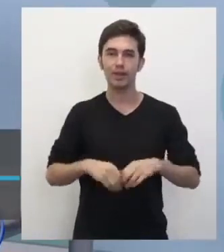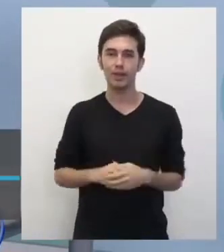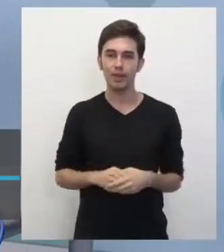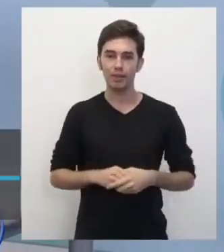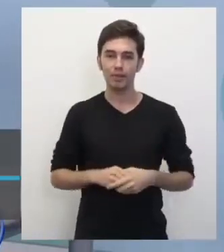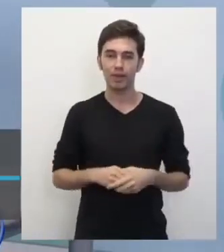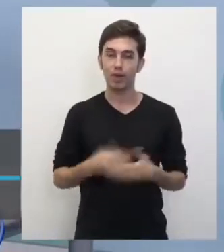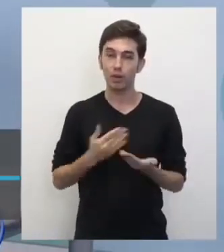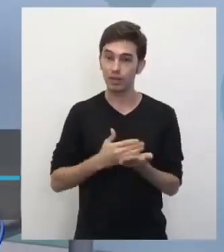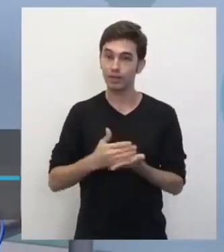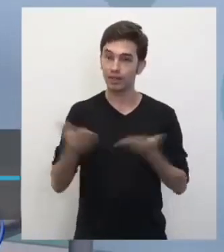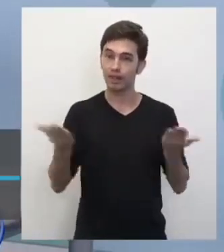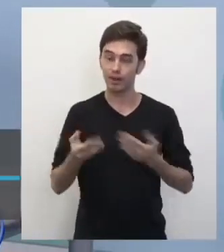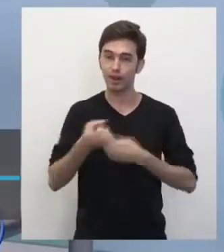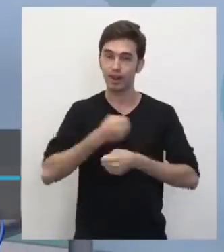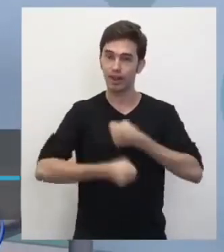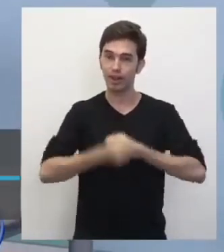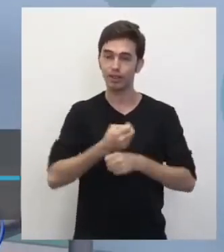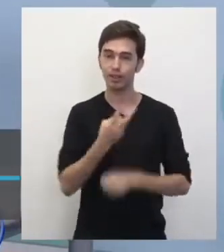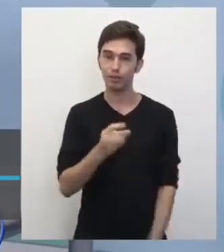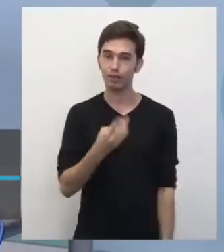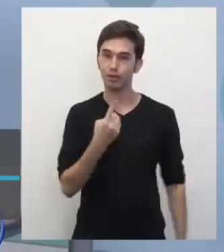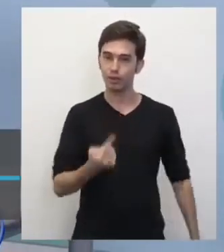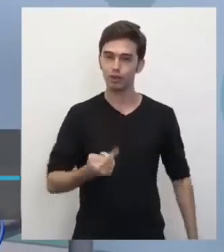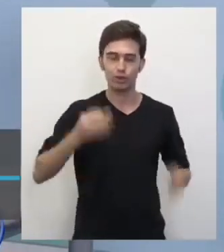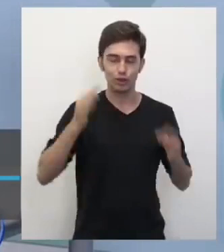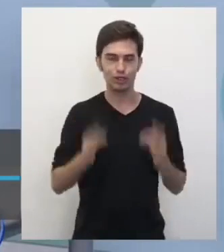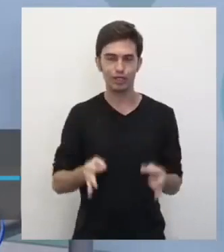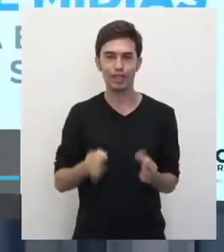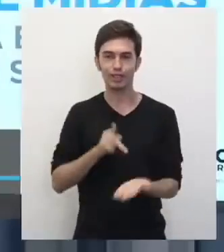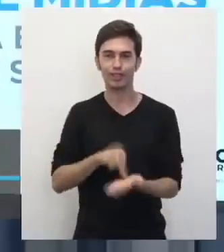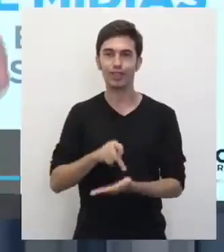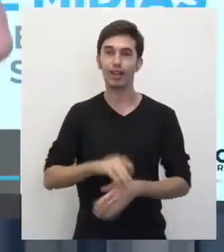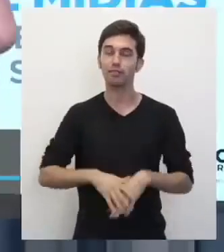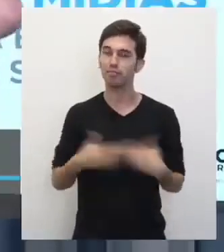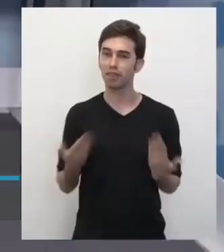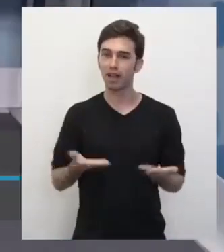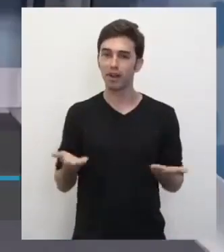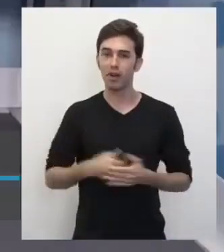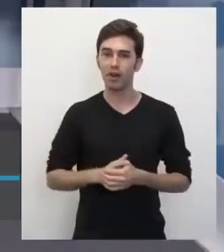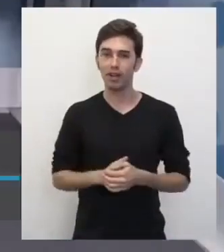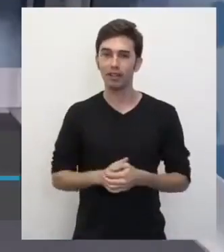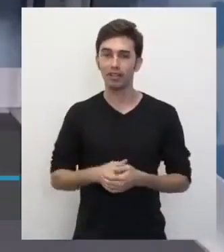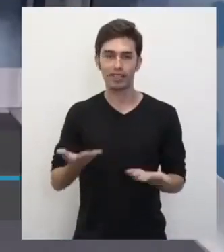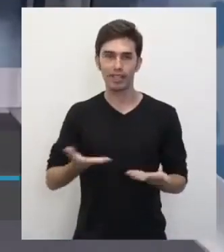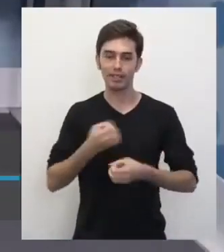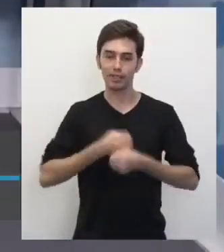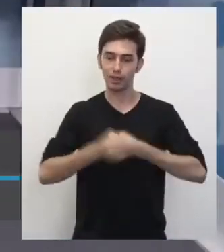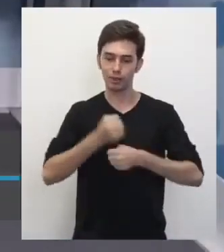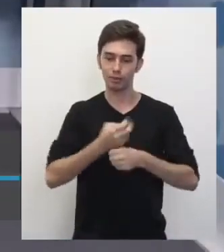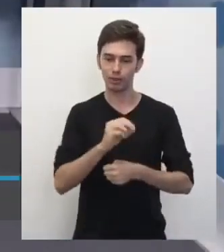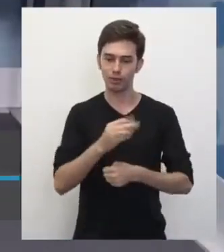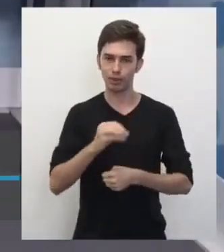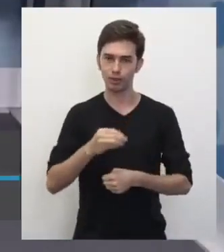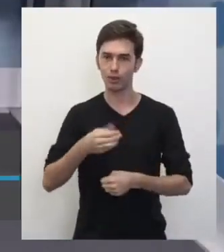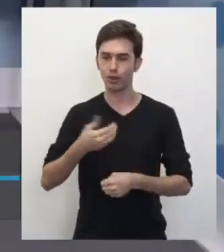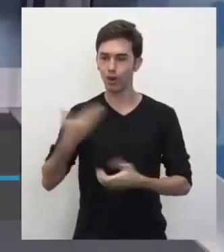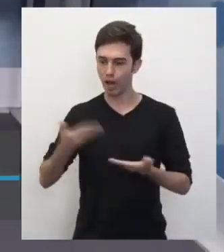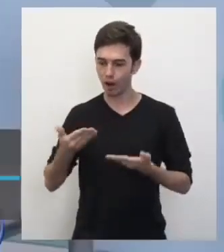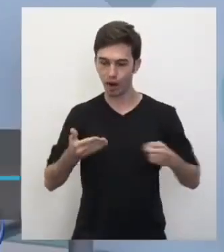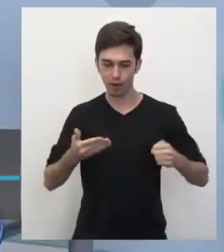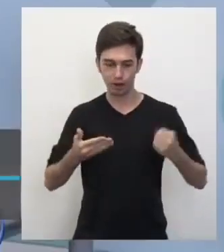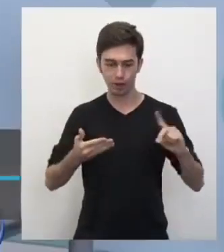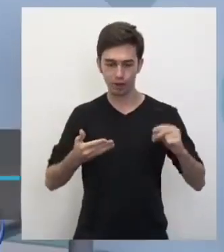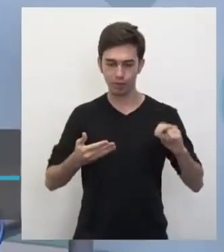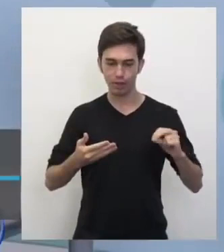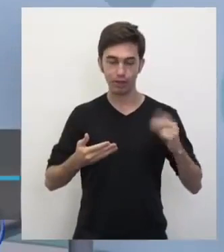Começamos efetivamente 2021, né, Jonas? Isso aí. E que seja melhor que 2020. Vou acompanhar o chat aqui, as